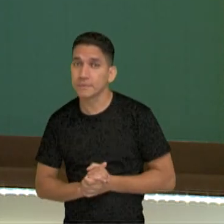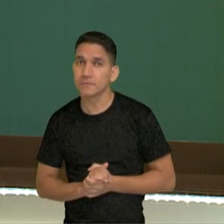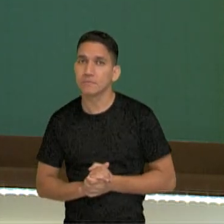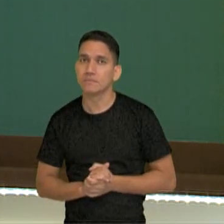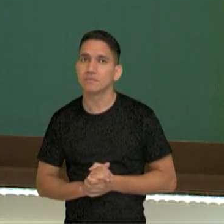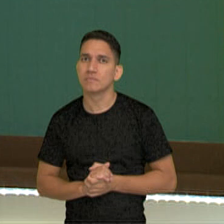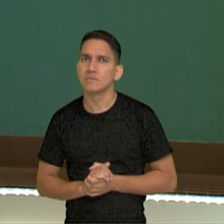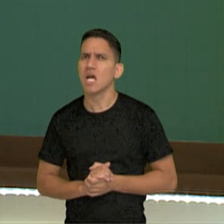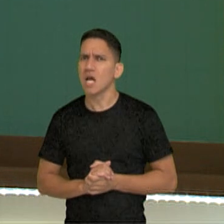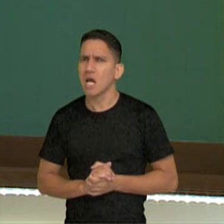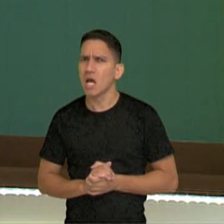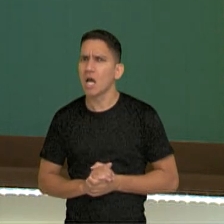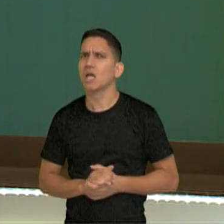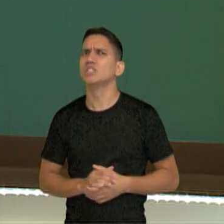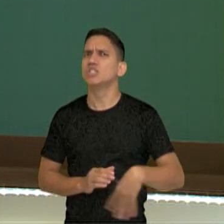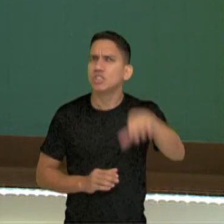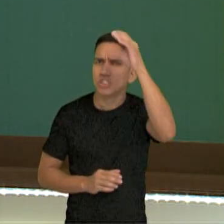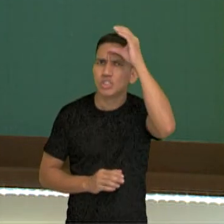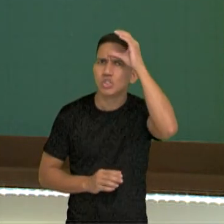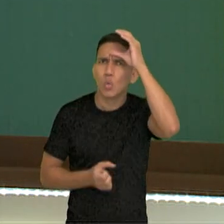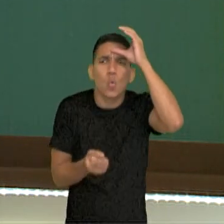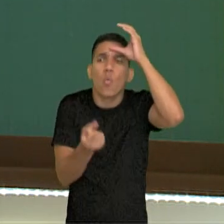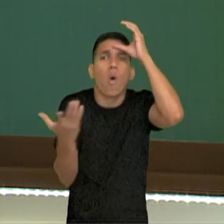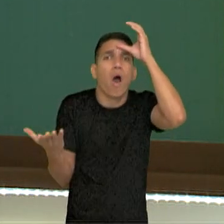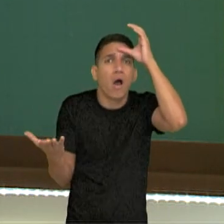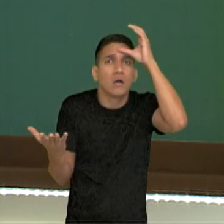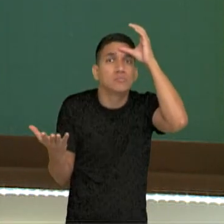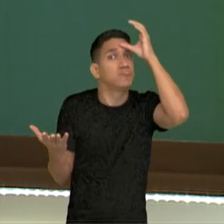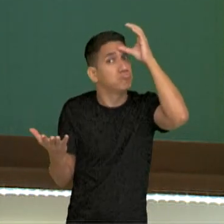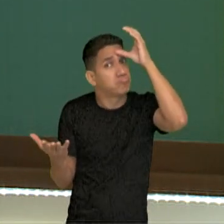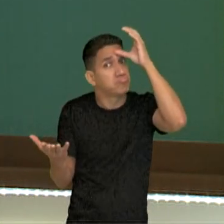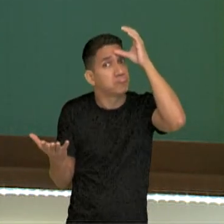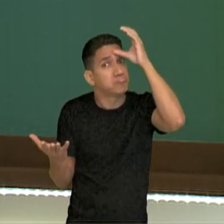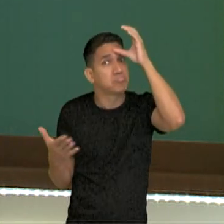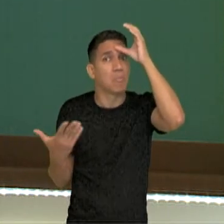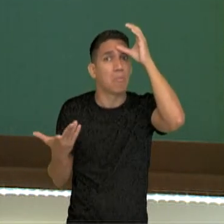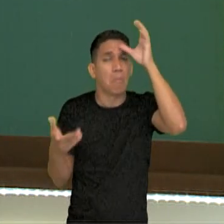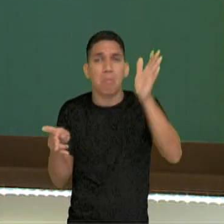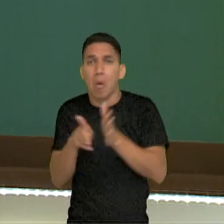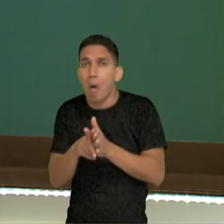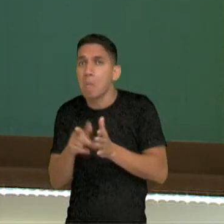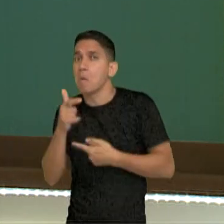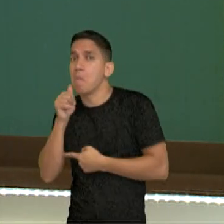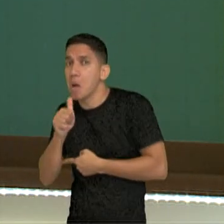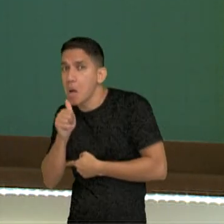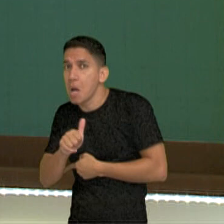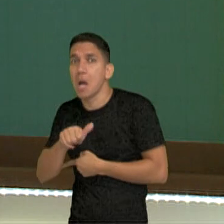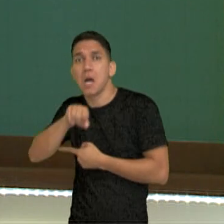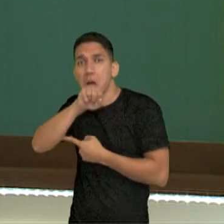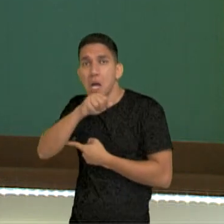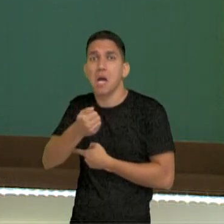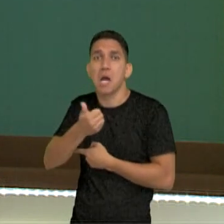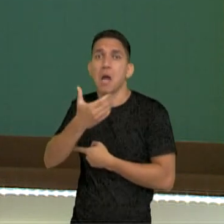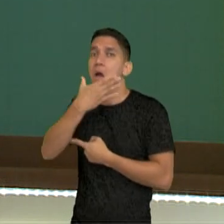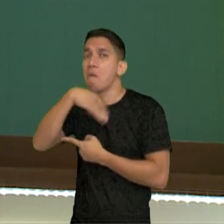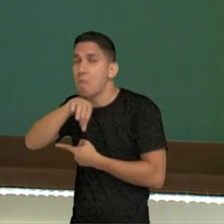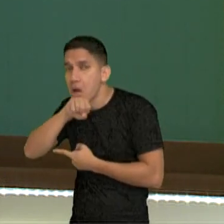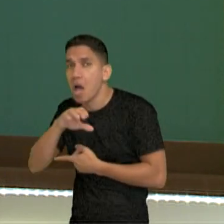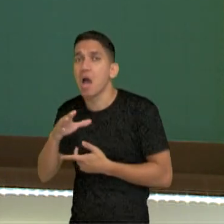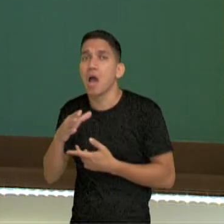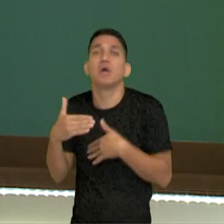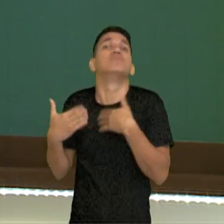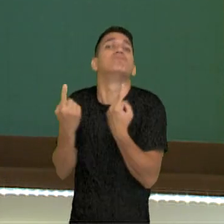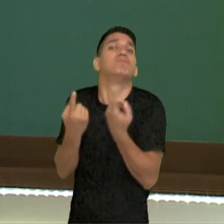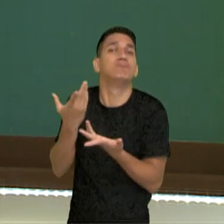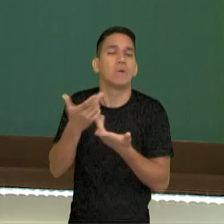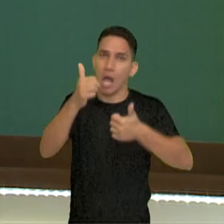E quantos tios? Quantos tios por parte de mãe ou tios por parte de pai? Essa